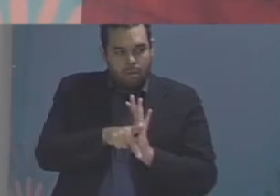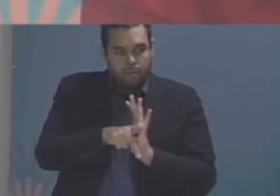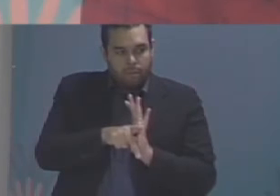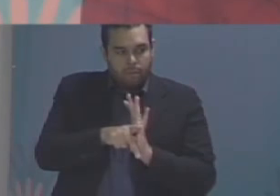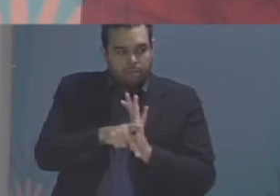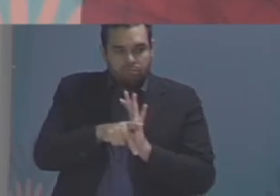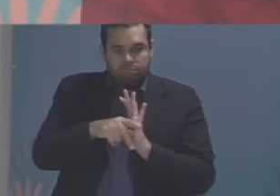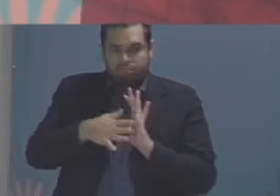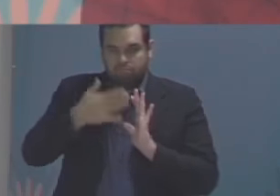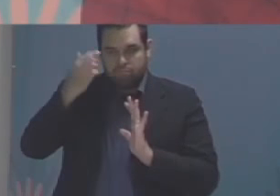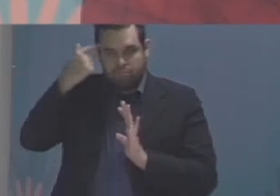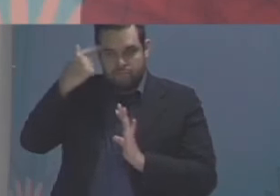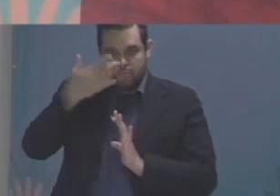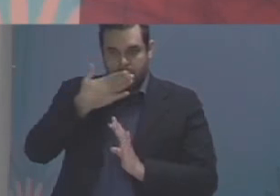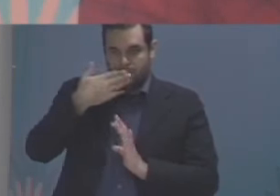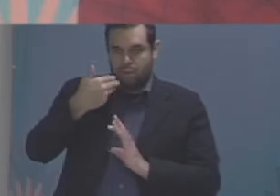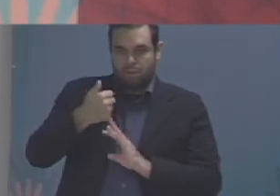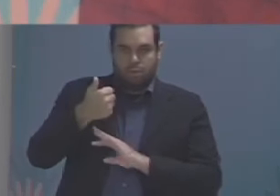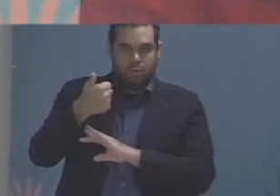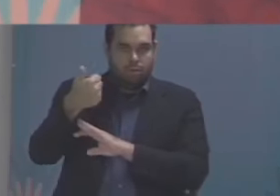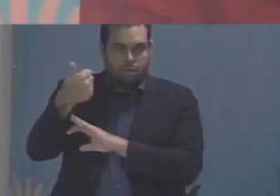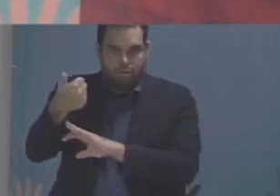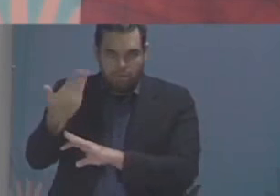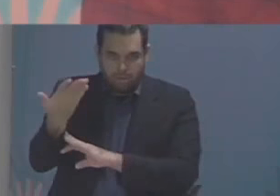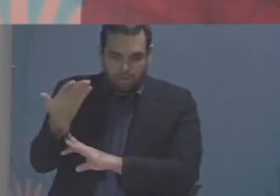paradigma absolutamente